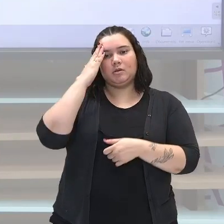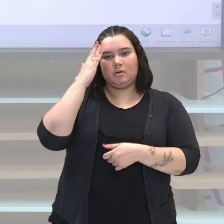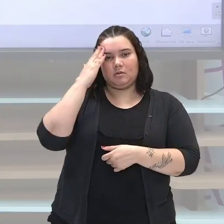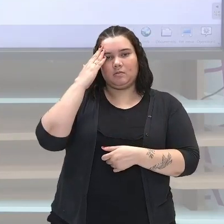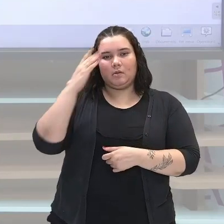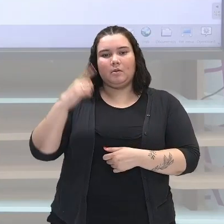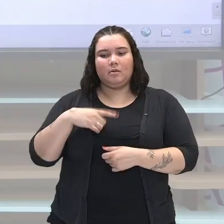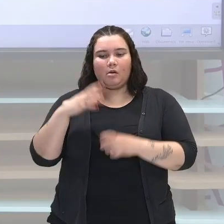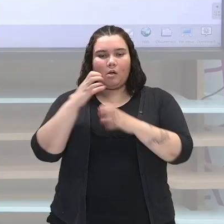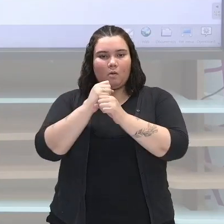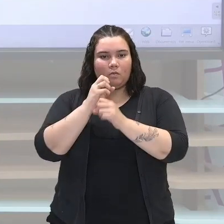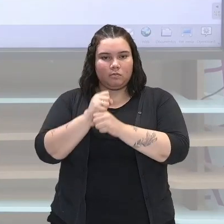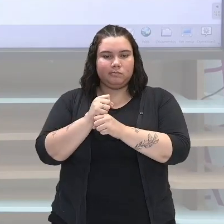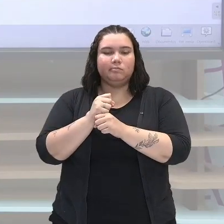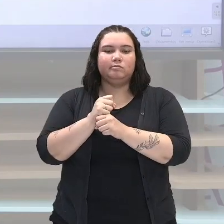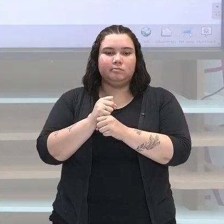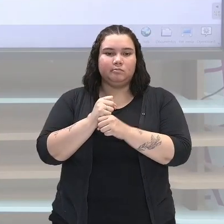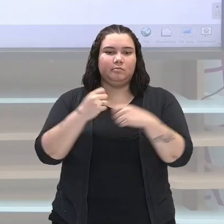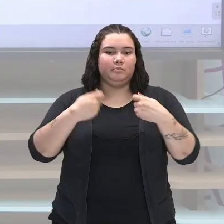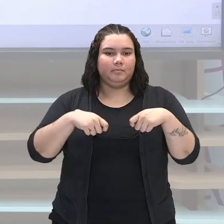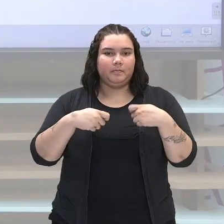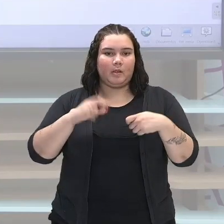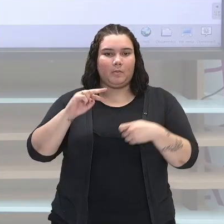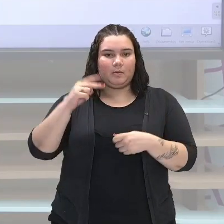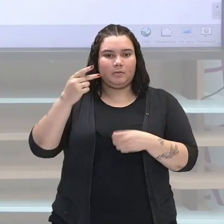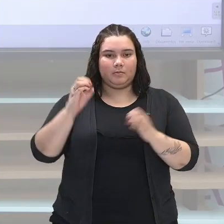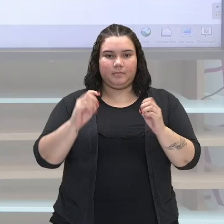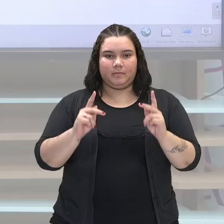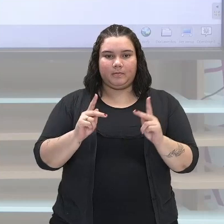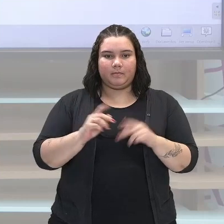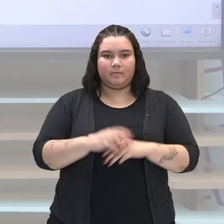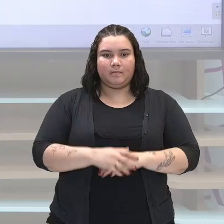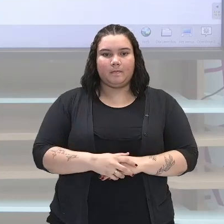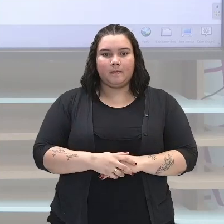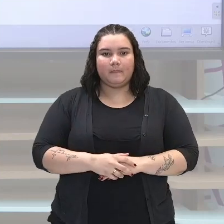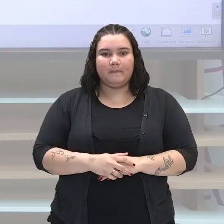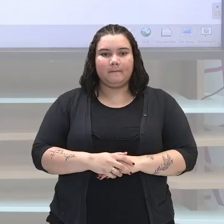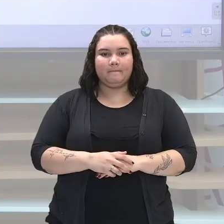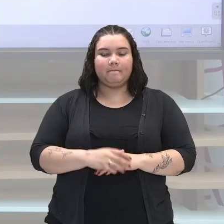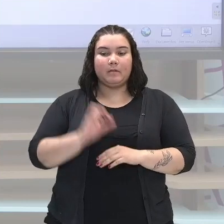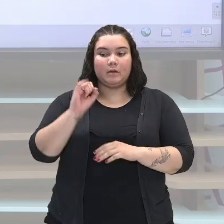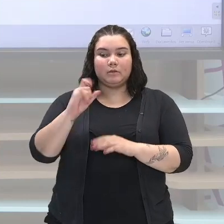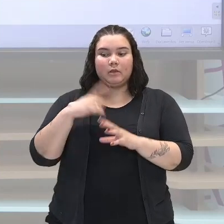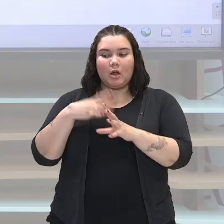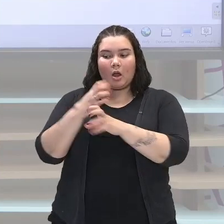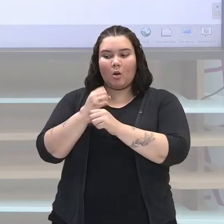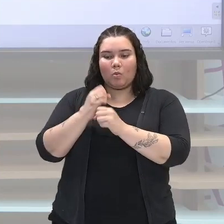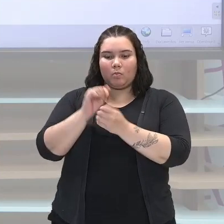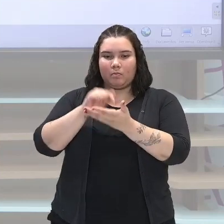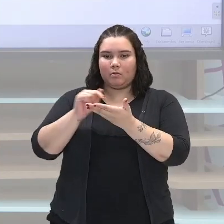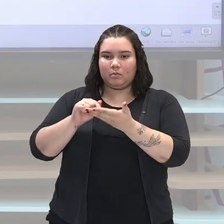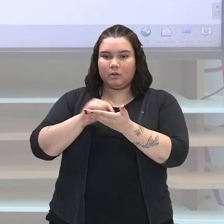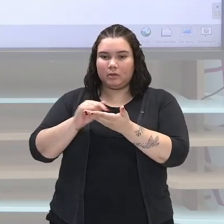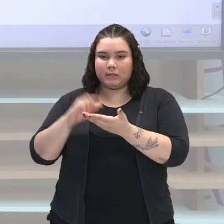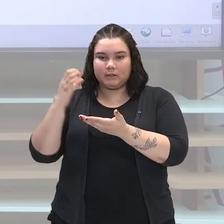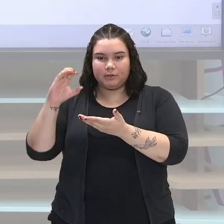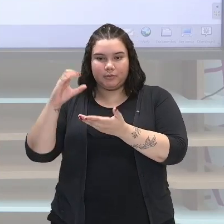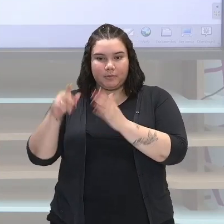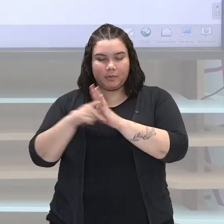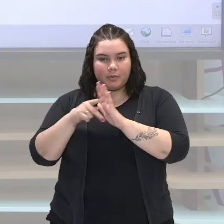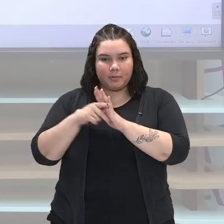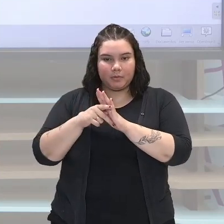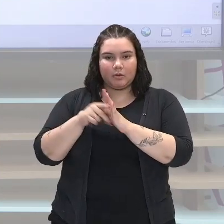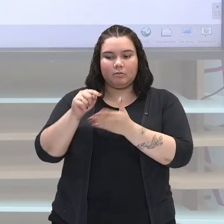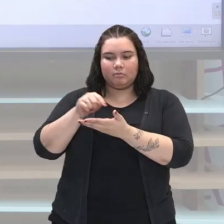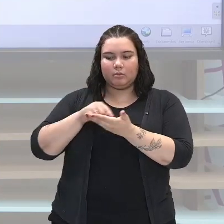que resolver aqui a potência, tá bom? Com uma calculadora científica, vocês conseguem fazer